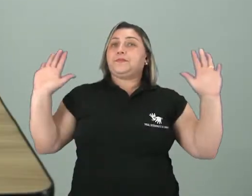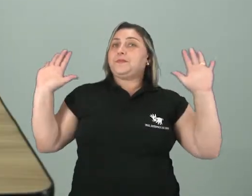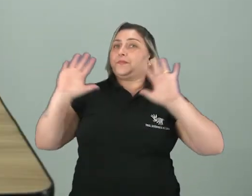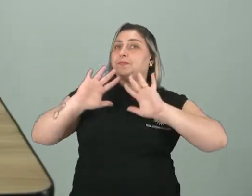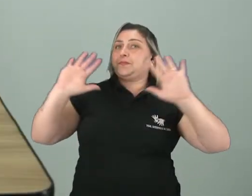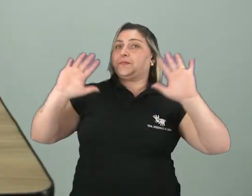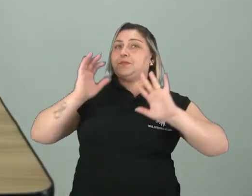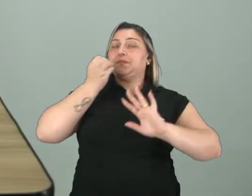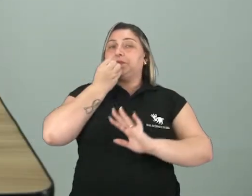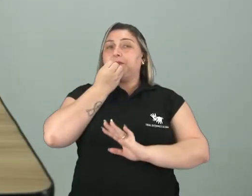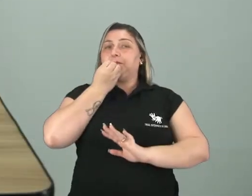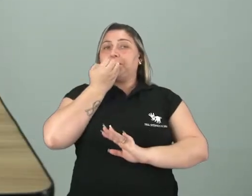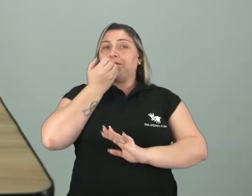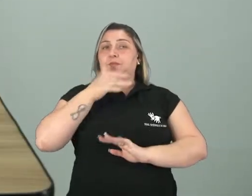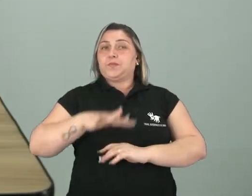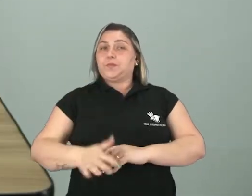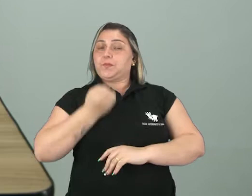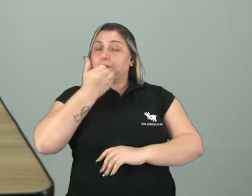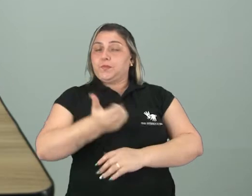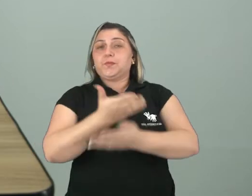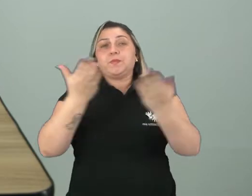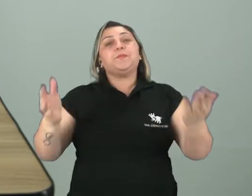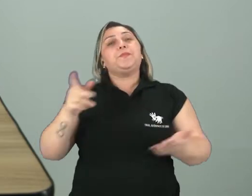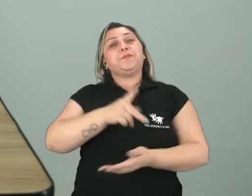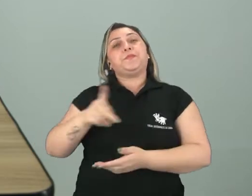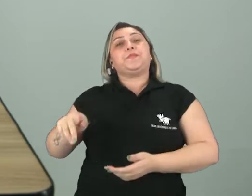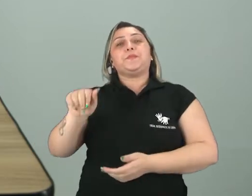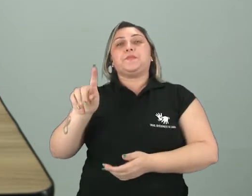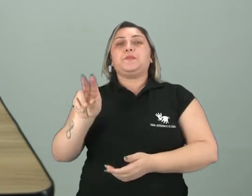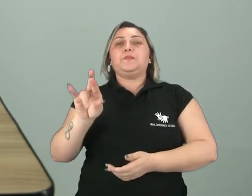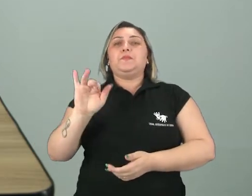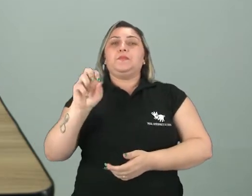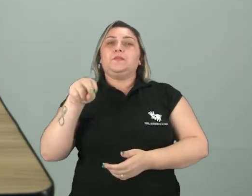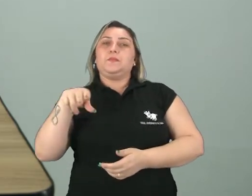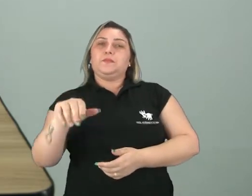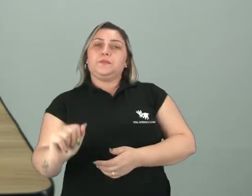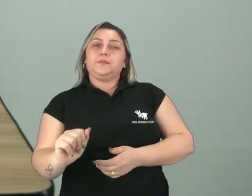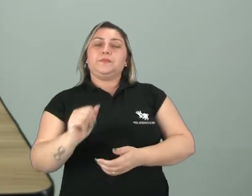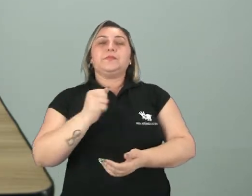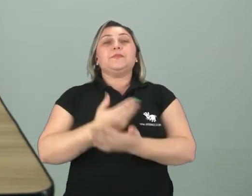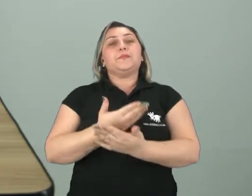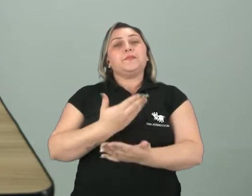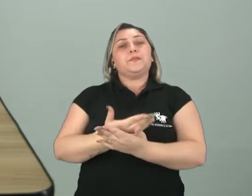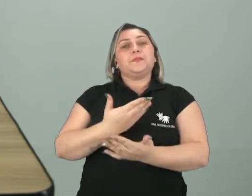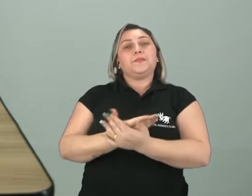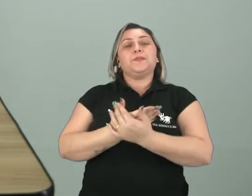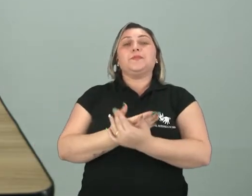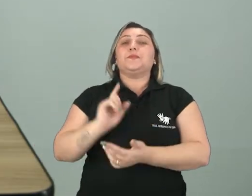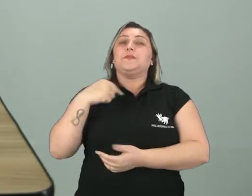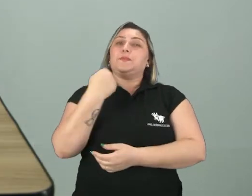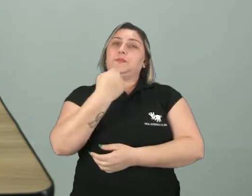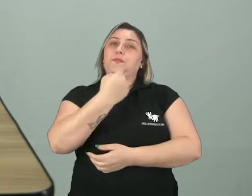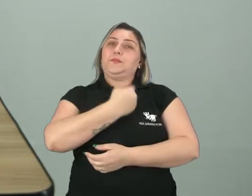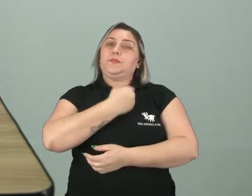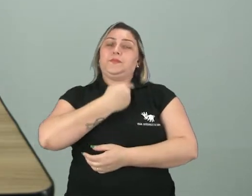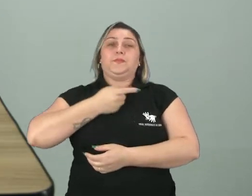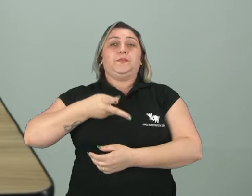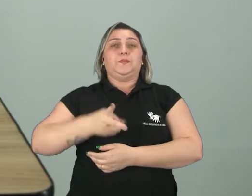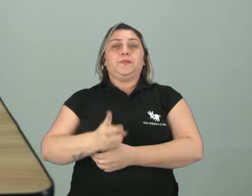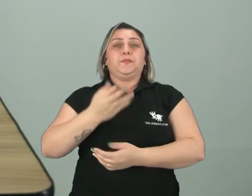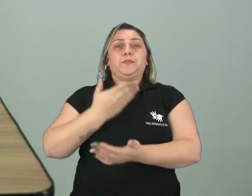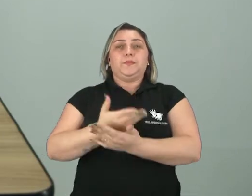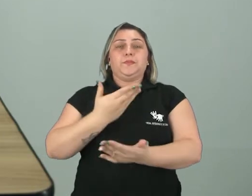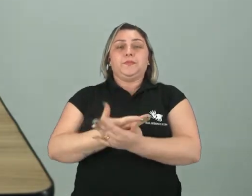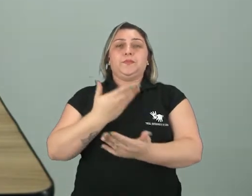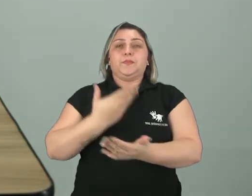o Olá crianças tudo bem com vocês sou a professora Adriana Nesta aula nós vamos